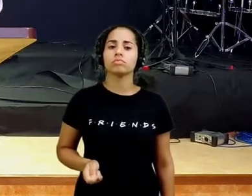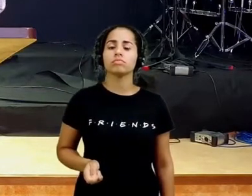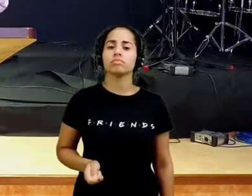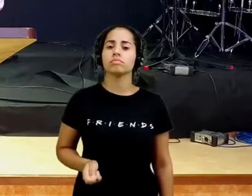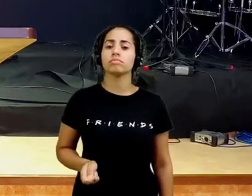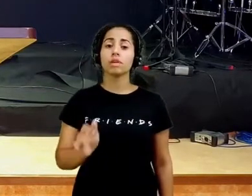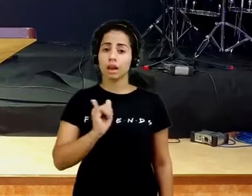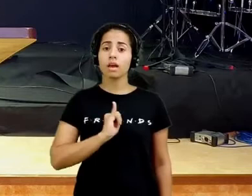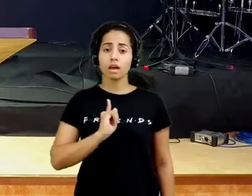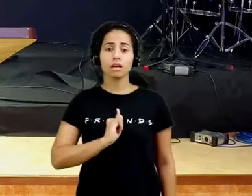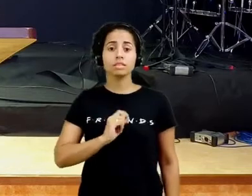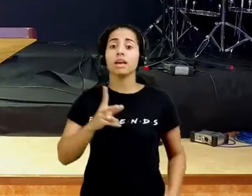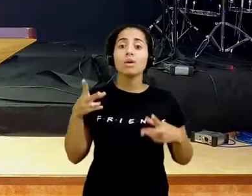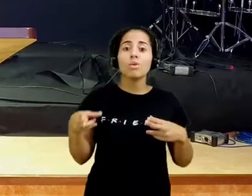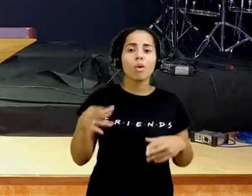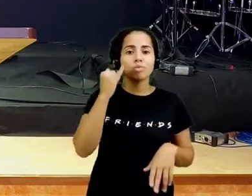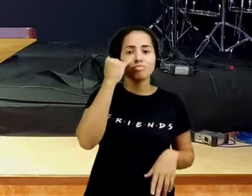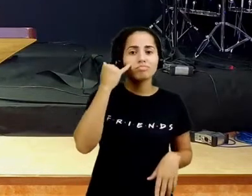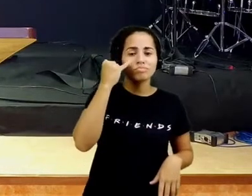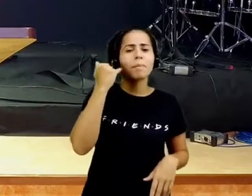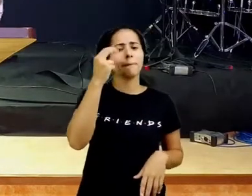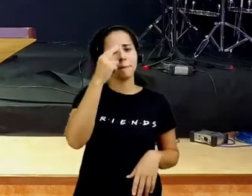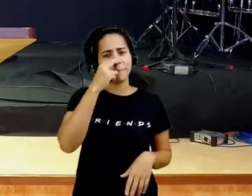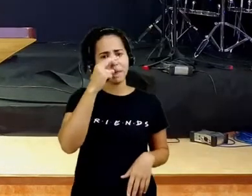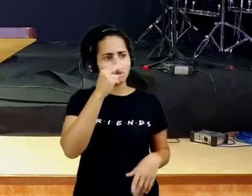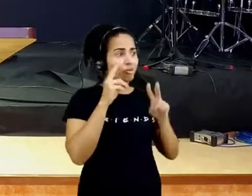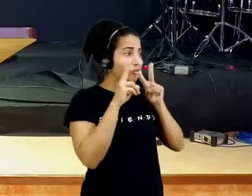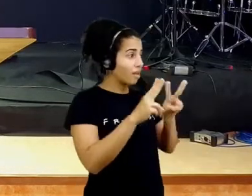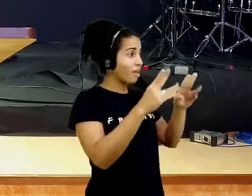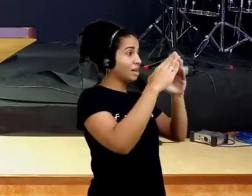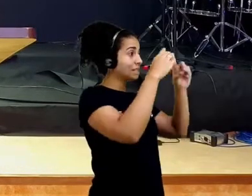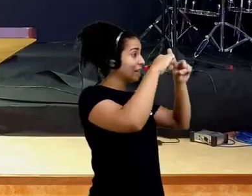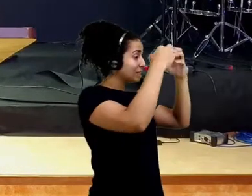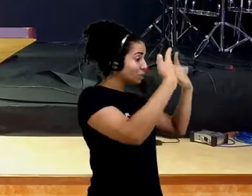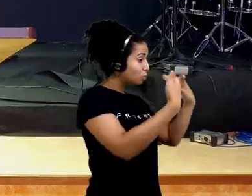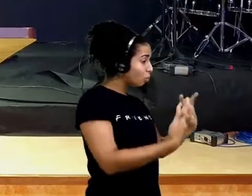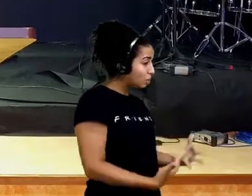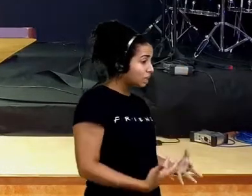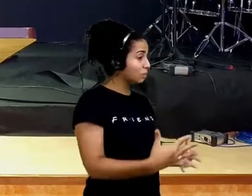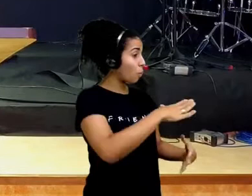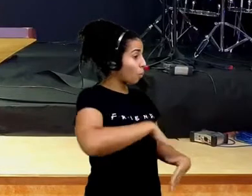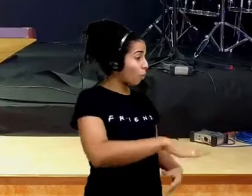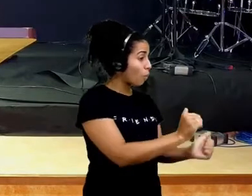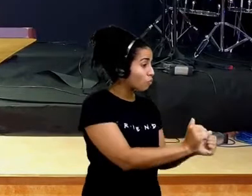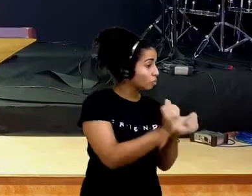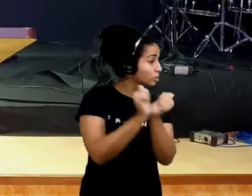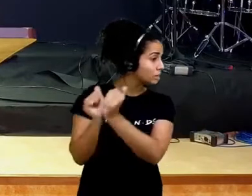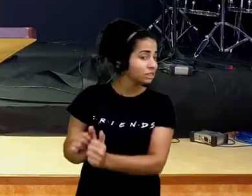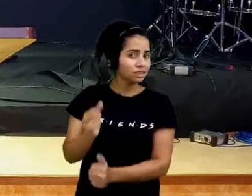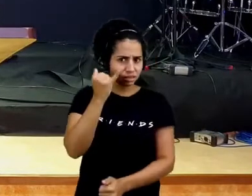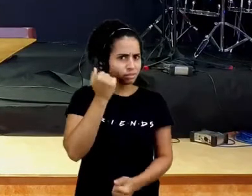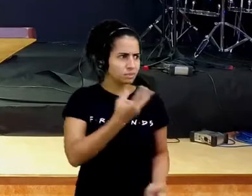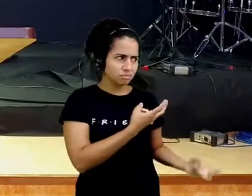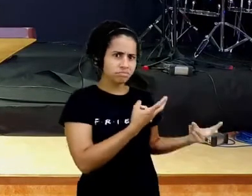do Senhor, como Jeremias, que em meio a toda a circunstância adversa, em meio e diante